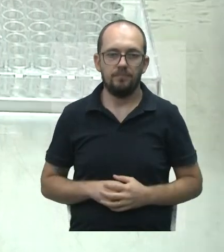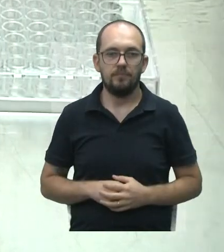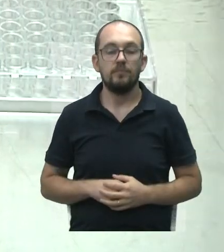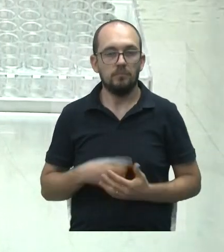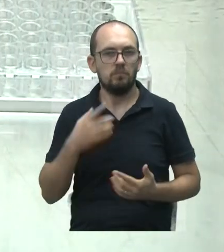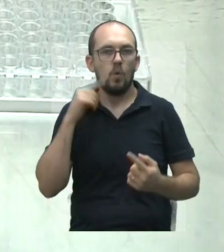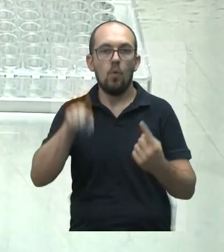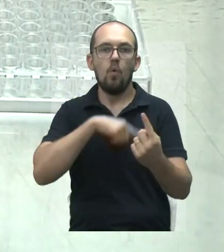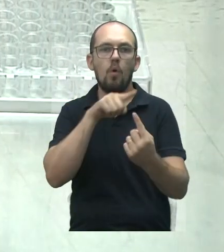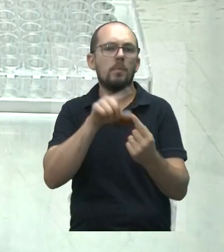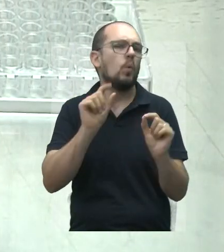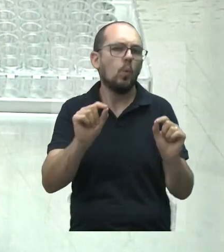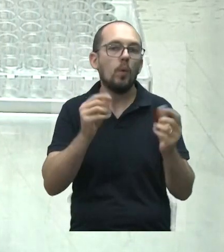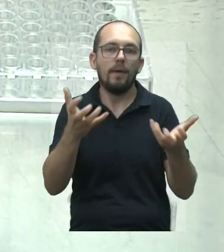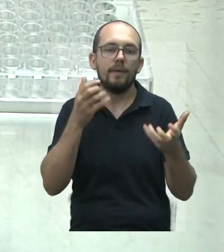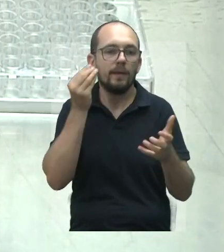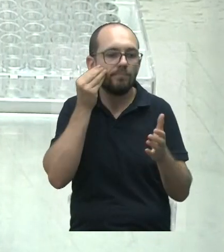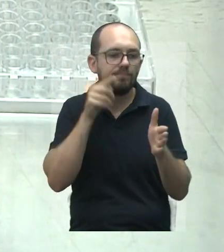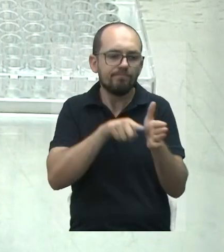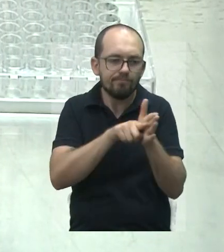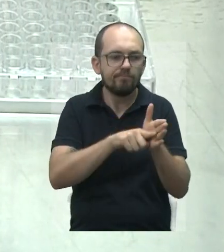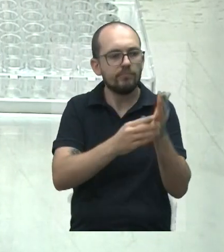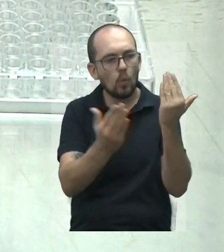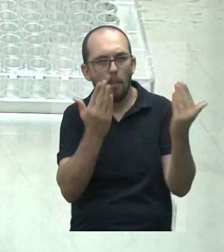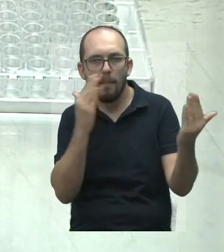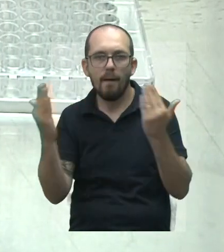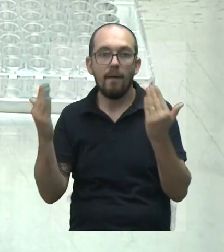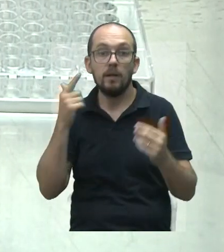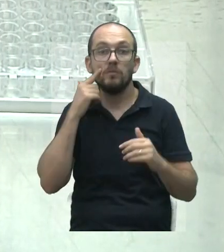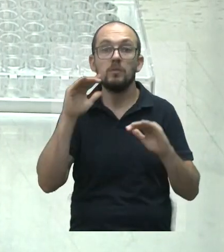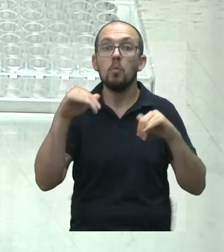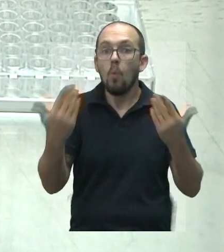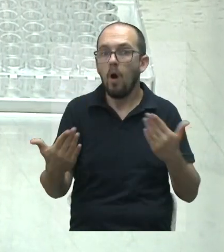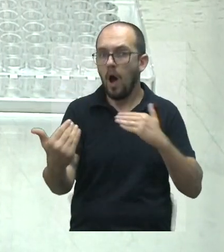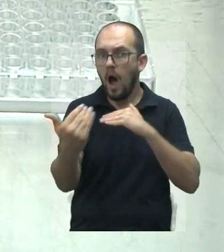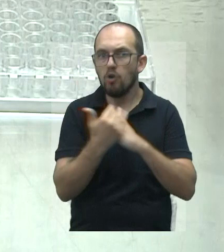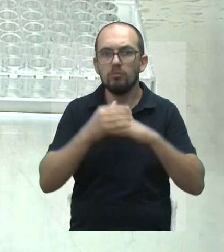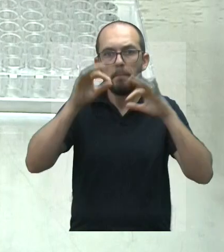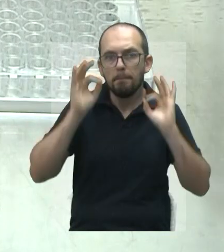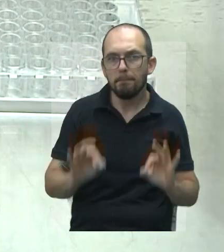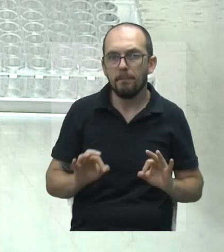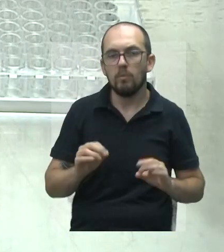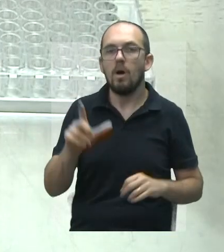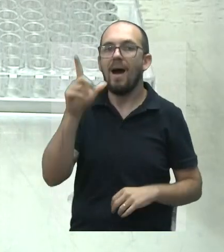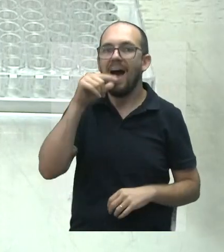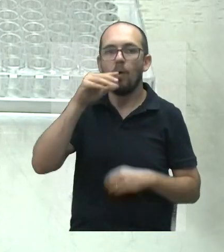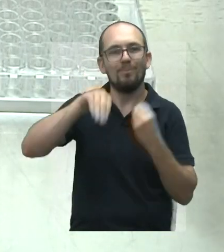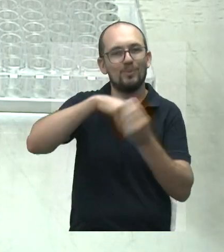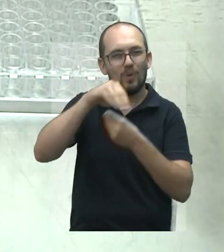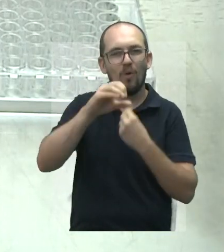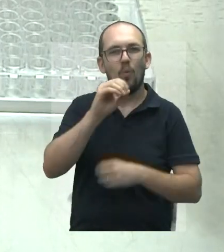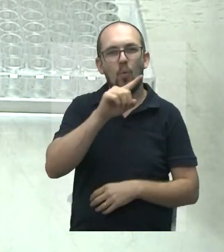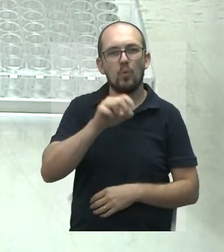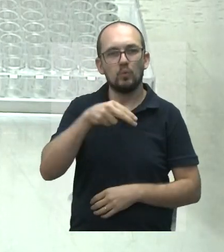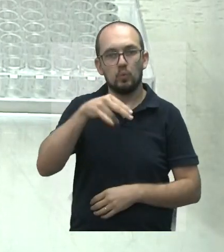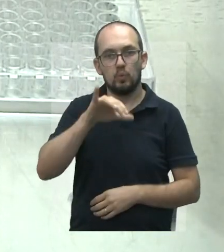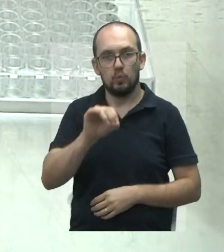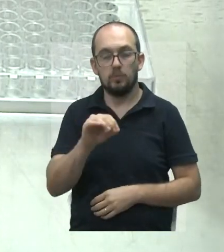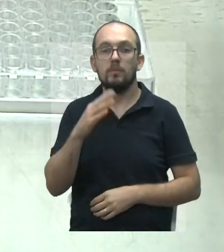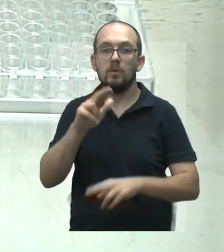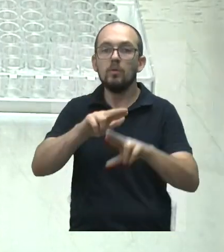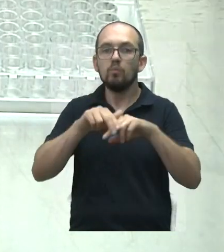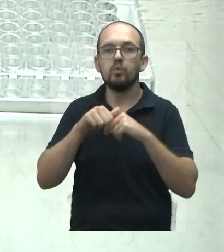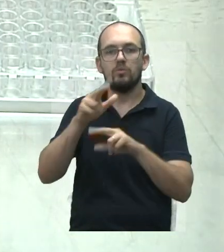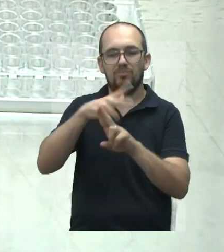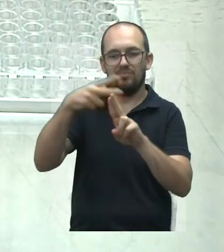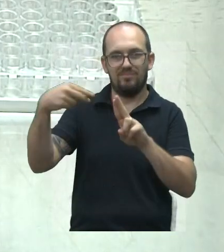comprovar cientificamente quais os efeitos para o corpo da ingestão da água com ozônio. E para isso, a Faculdade